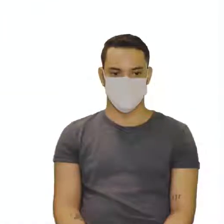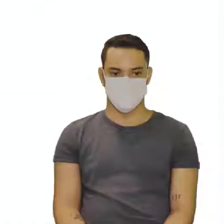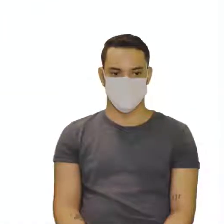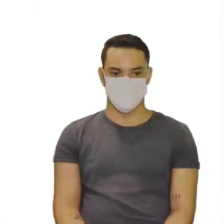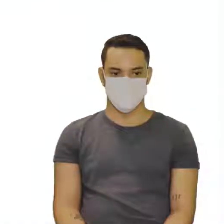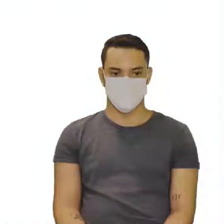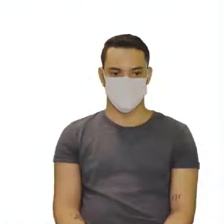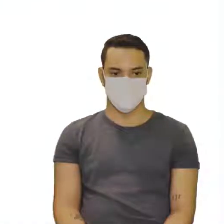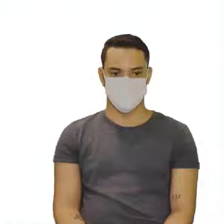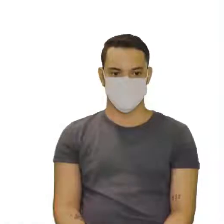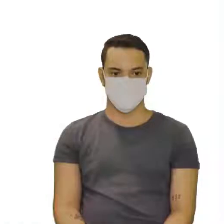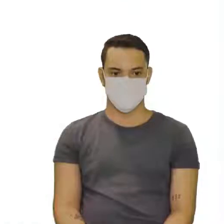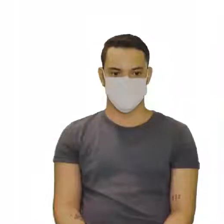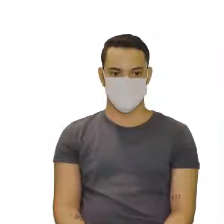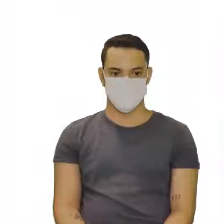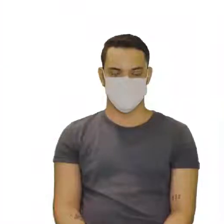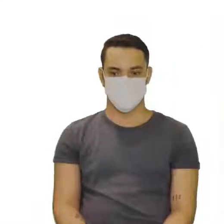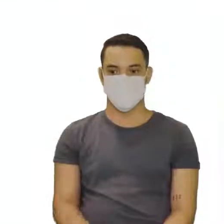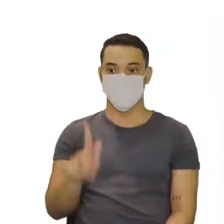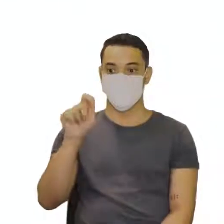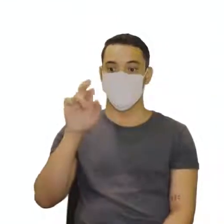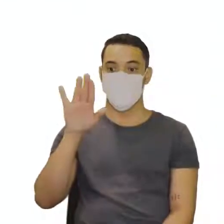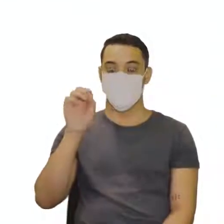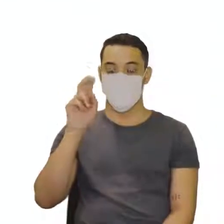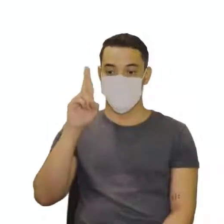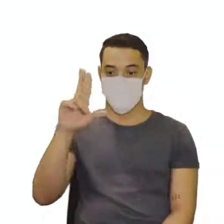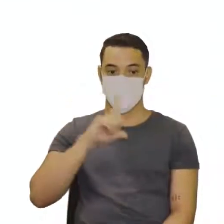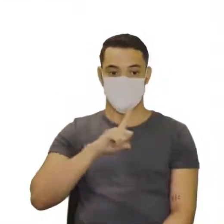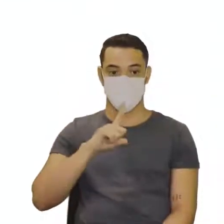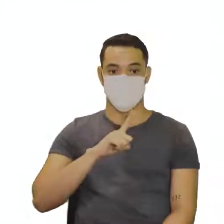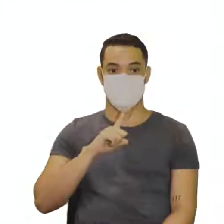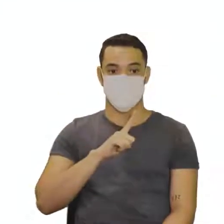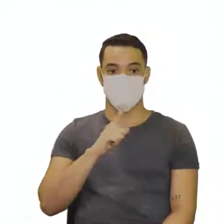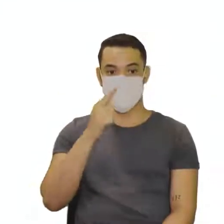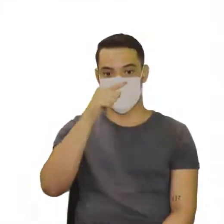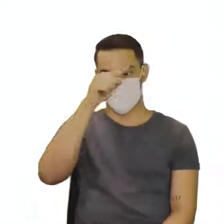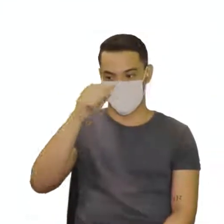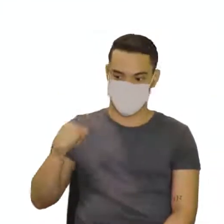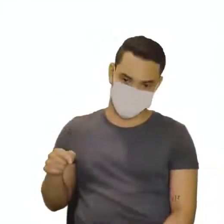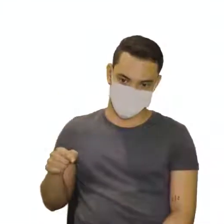enquanto a do gerador tem esse comportamento aqui, ó,